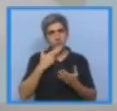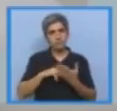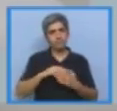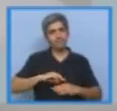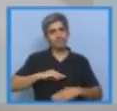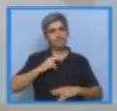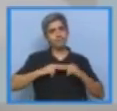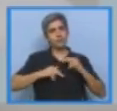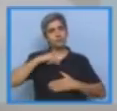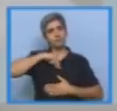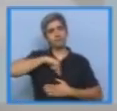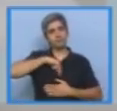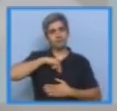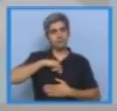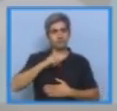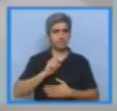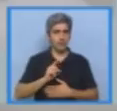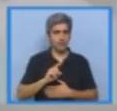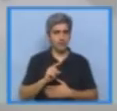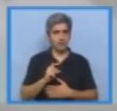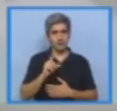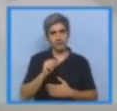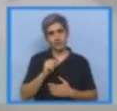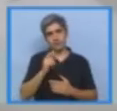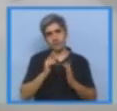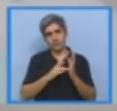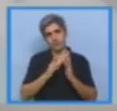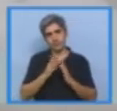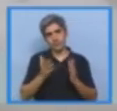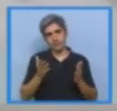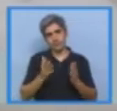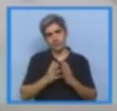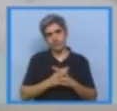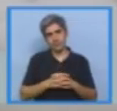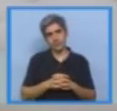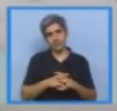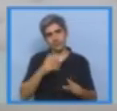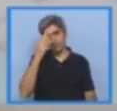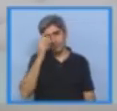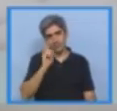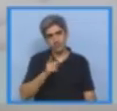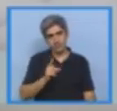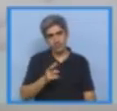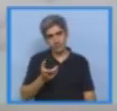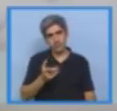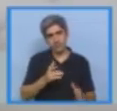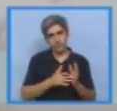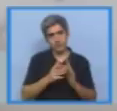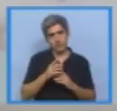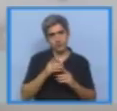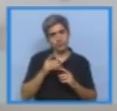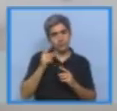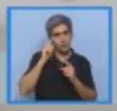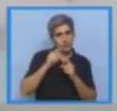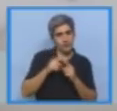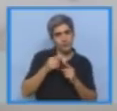nos constrói tanto como humanos e também como cristãos. E creio que é para isto que Jesus aponta,